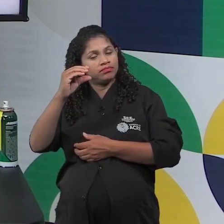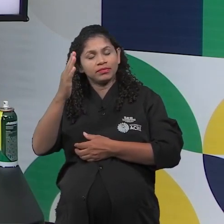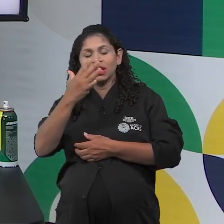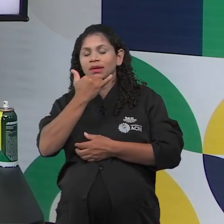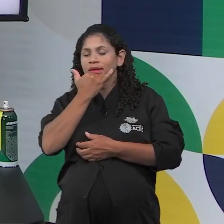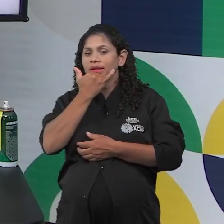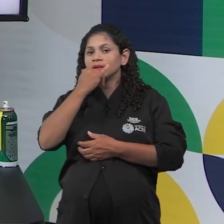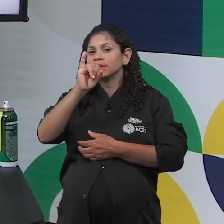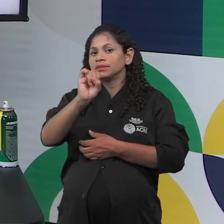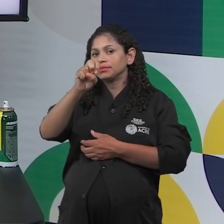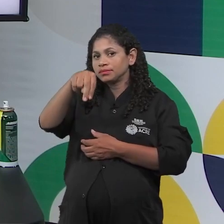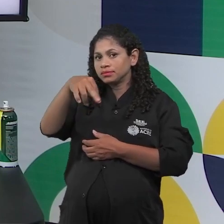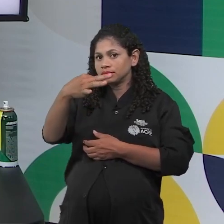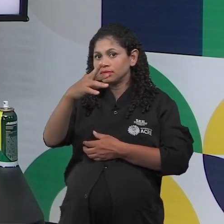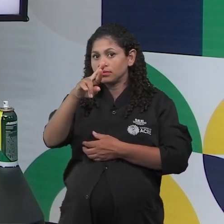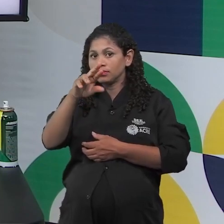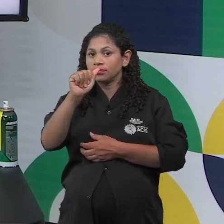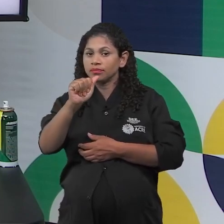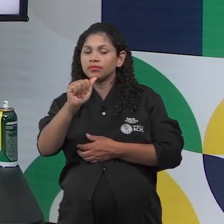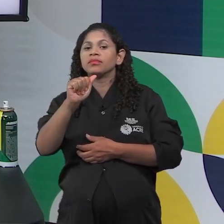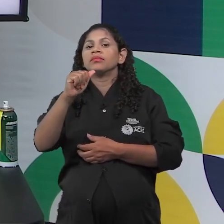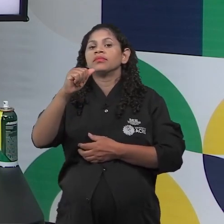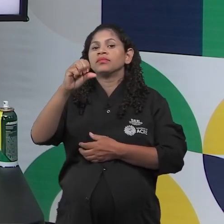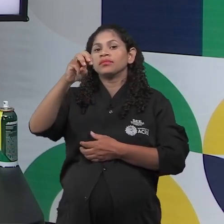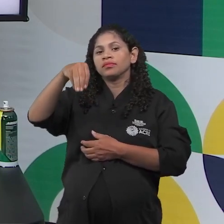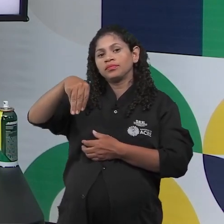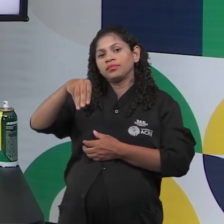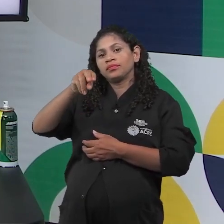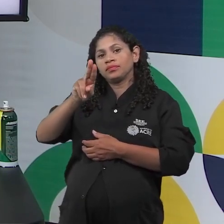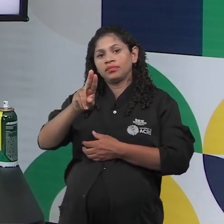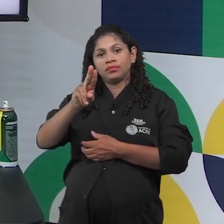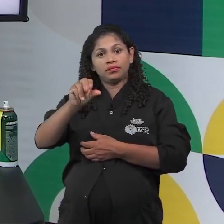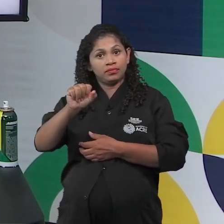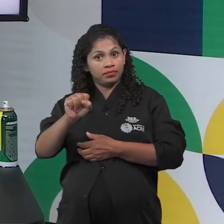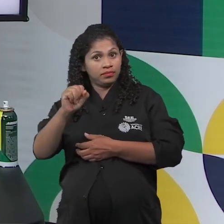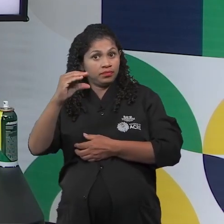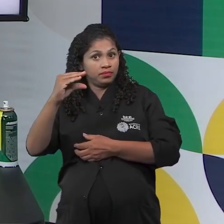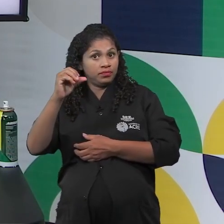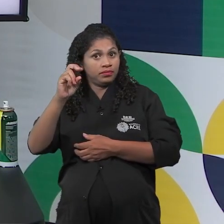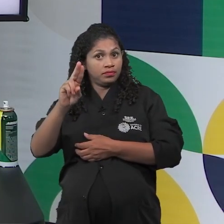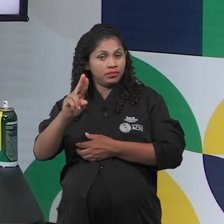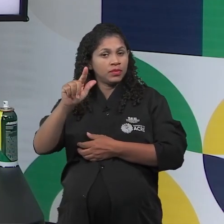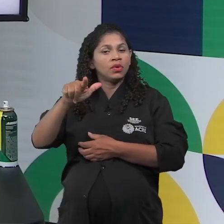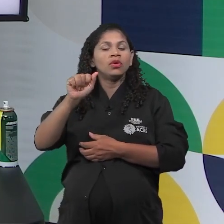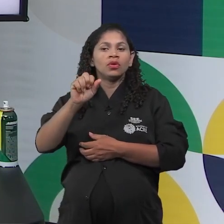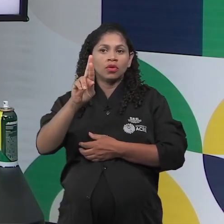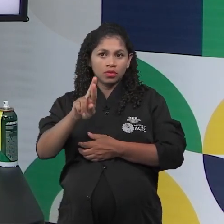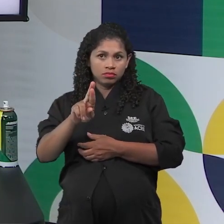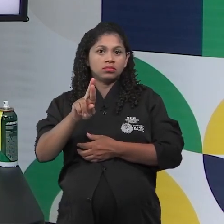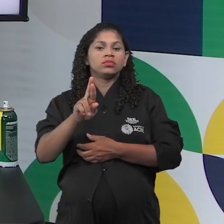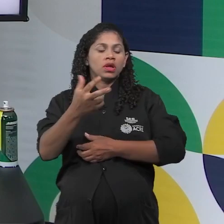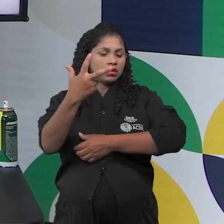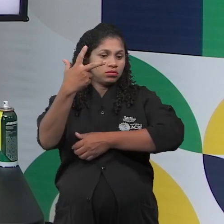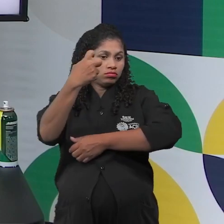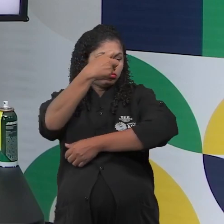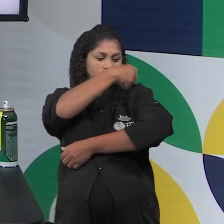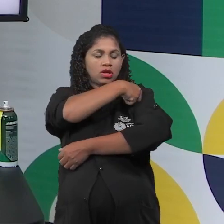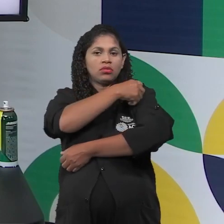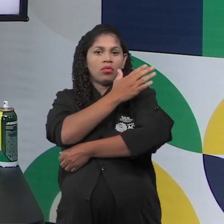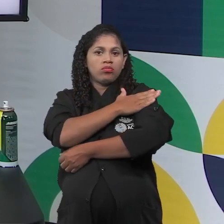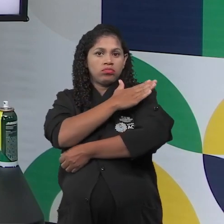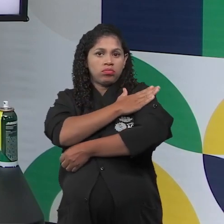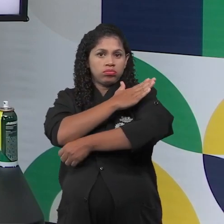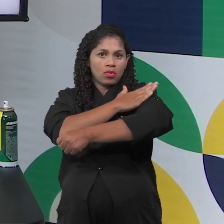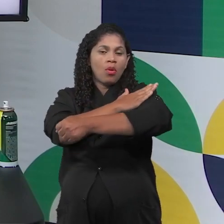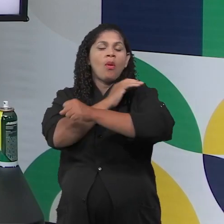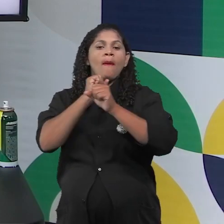injeção intramuscular, e ele é aplicado em 90 graus. Ele também pode ser aplicado aqui no braço, né, um exemplo que todo mundo tomou recentemente,